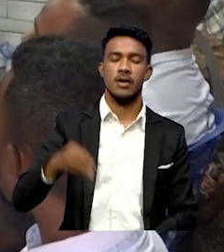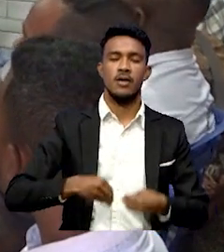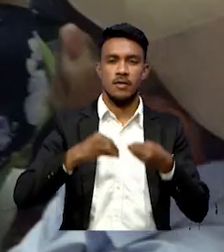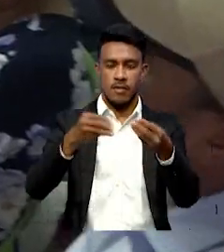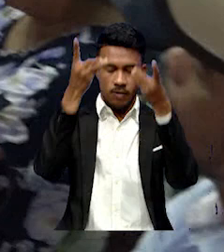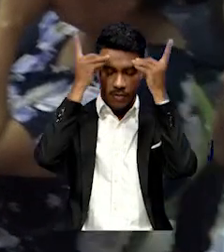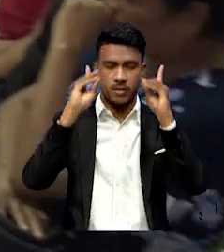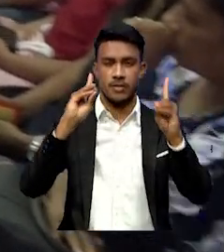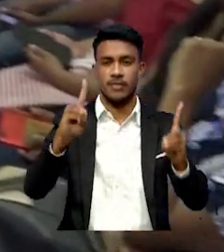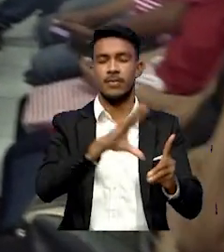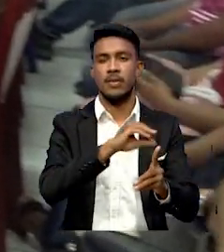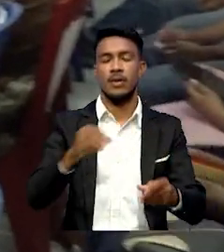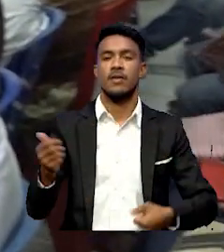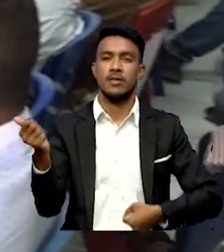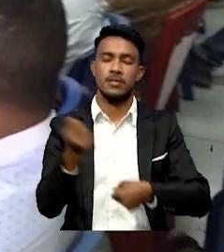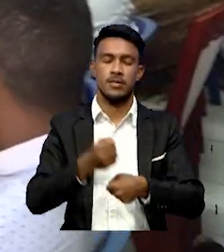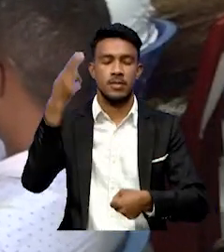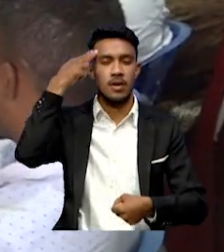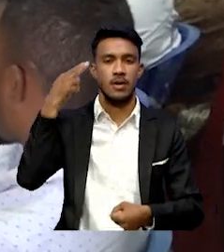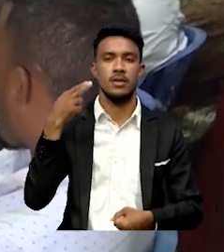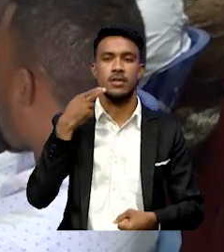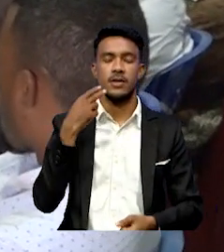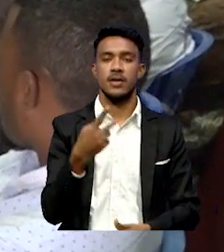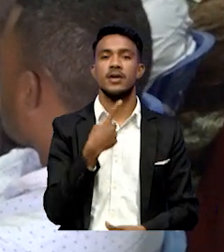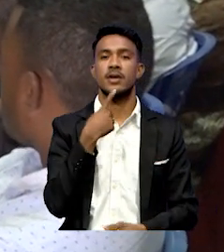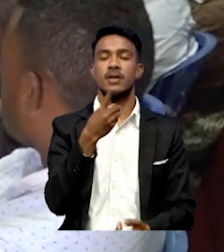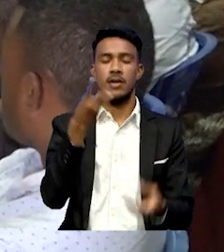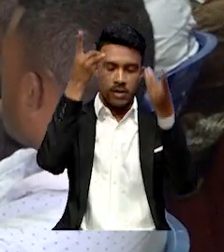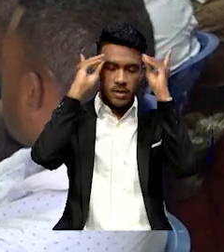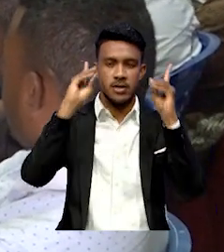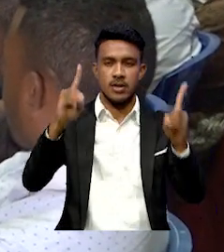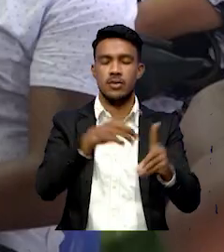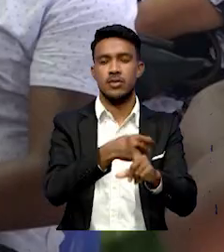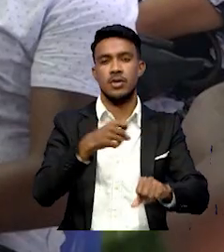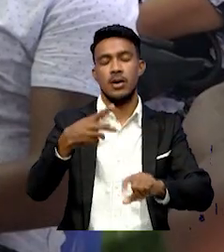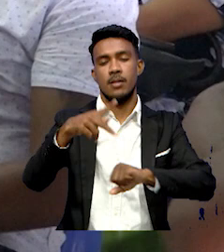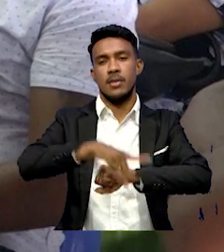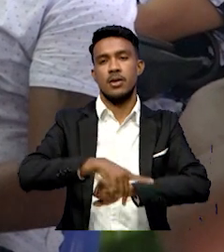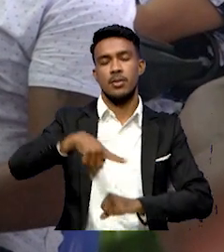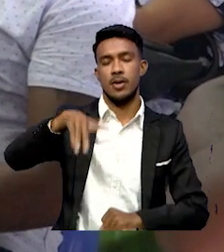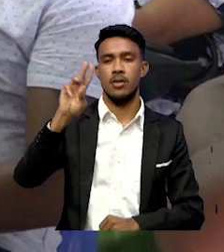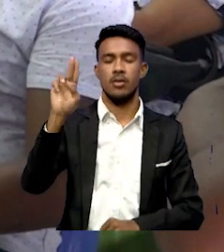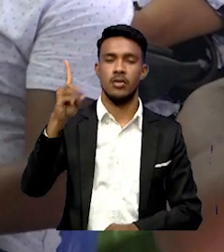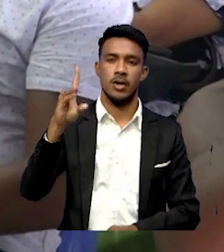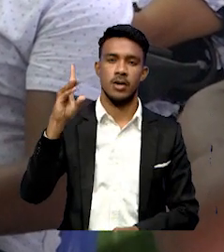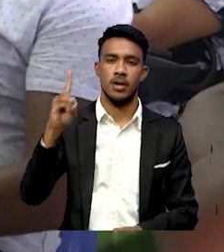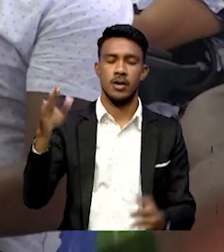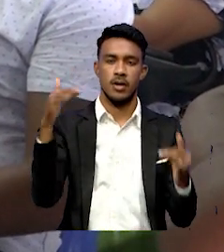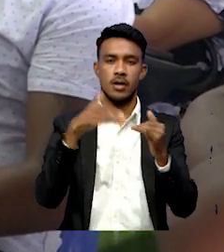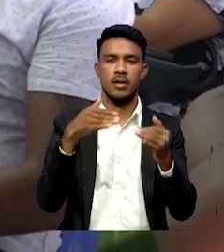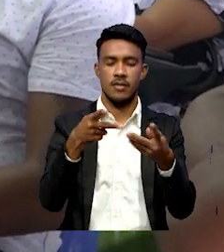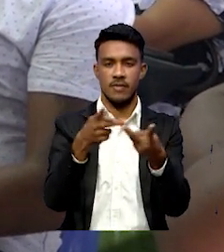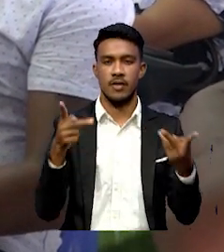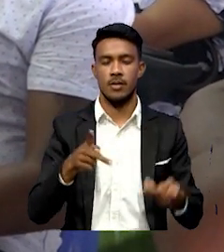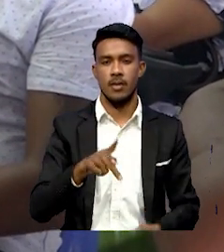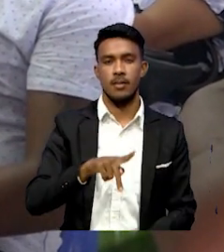candidato presidente Republika Zeramos Horta. Desijang ne fosai hafoin struktura husi partidu PUDD halo surmutu ia sede PUDD